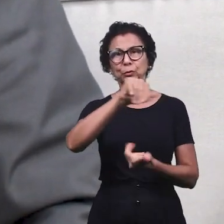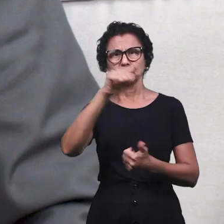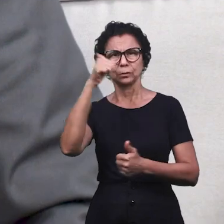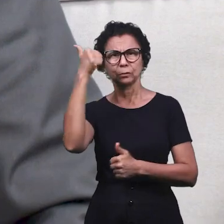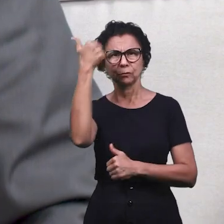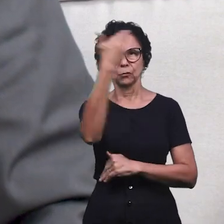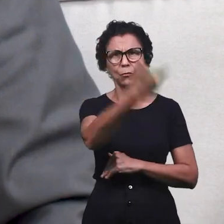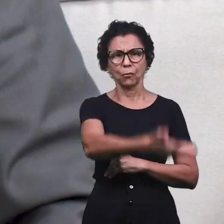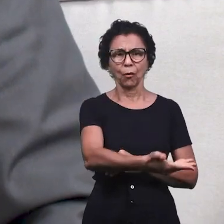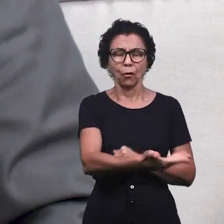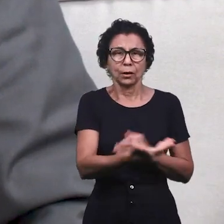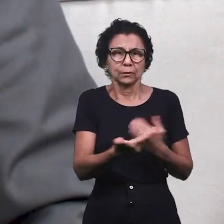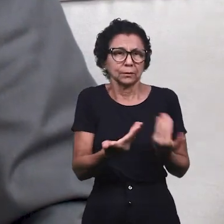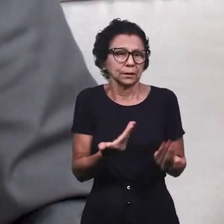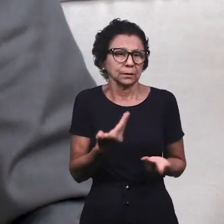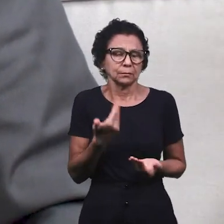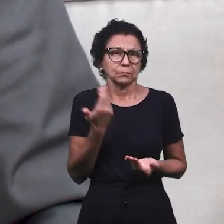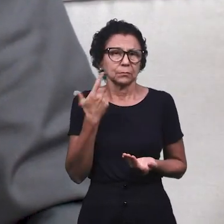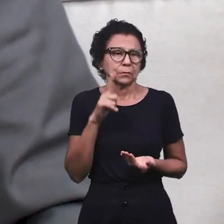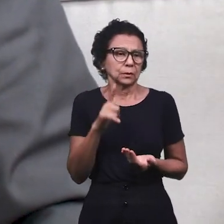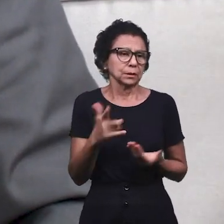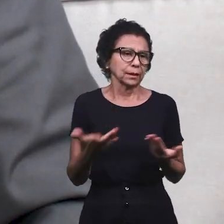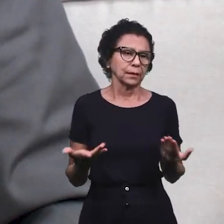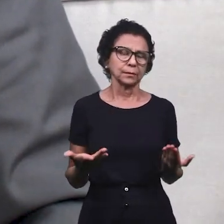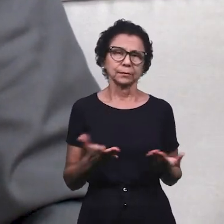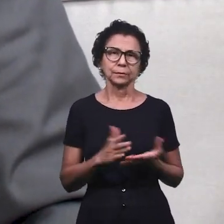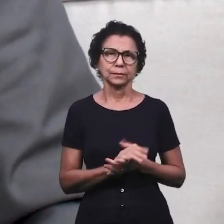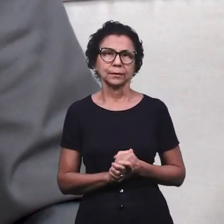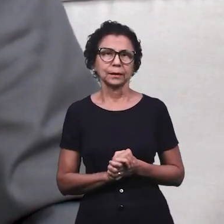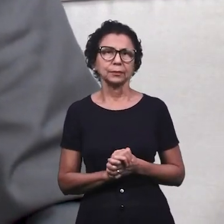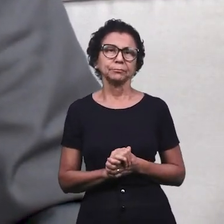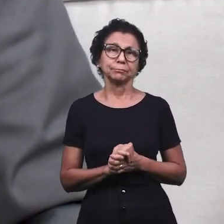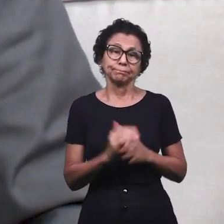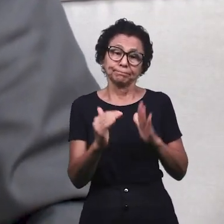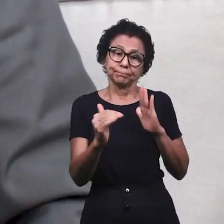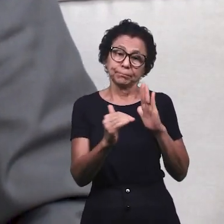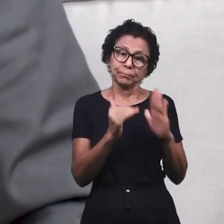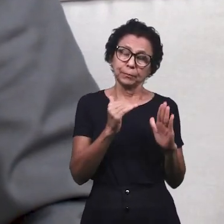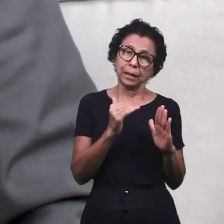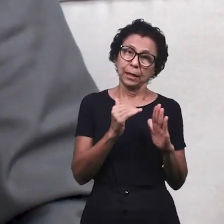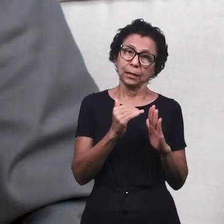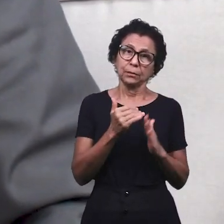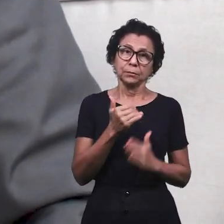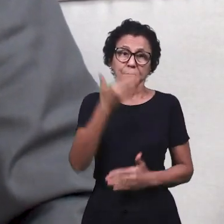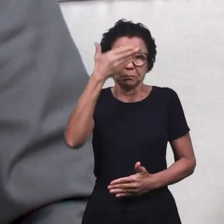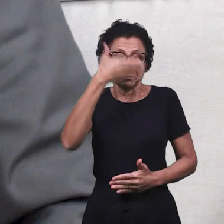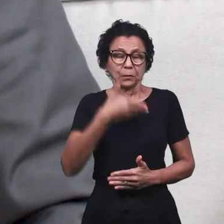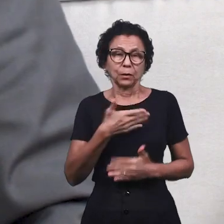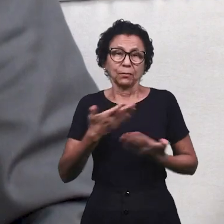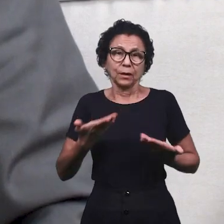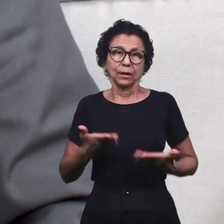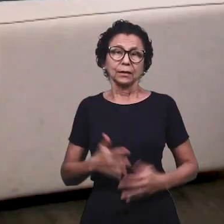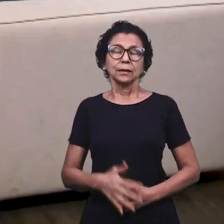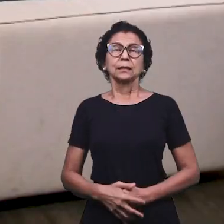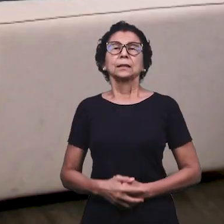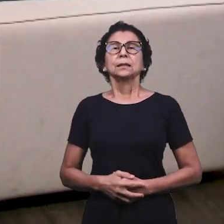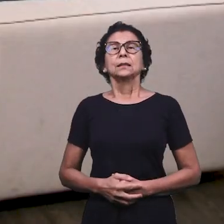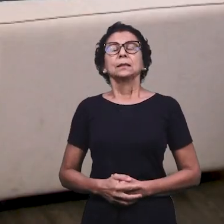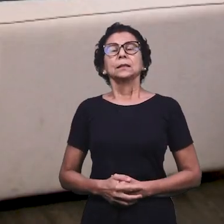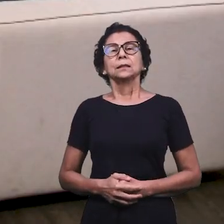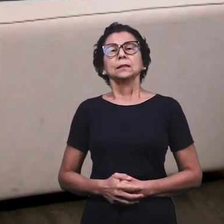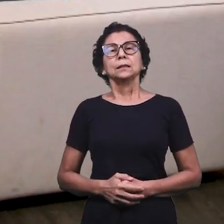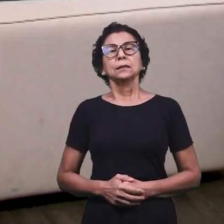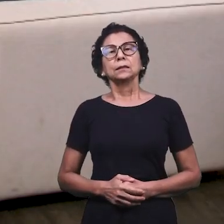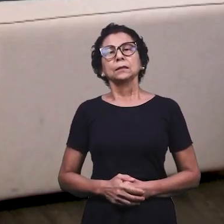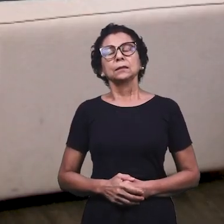das vezes, né? Você não consegue ter essa comprovação via e-mail, tem que ter algo mais presencial. Então essa assessoria lá no